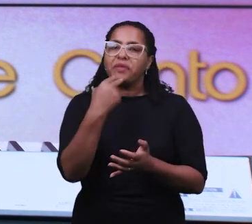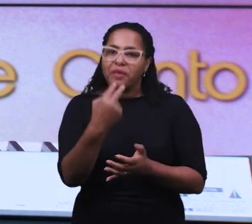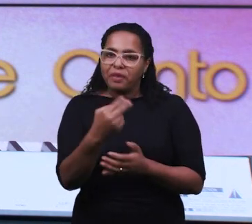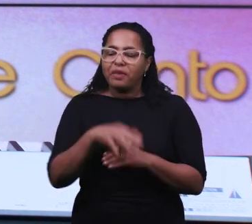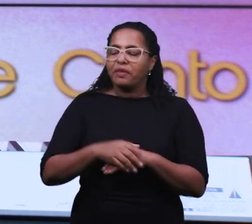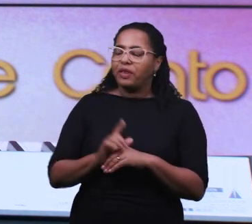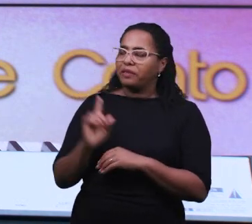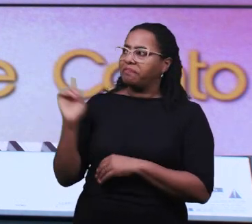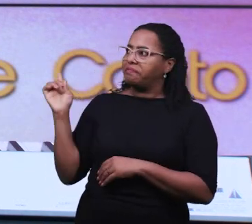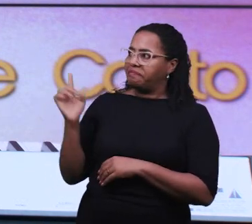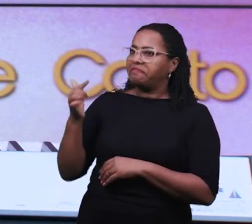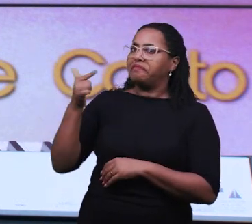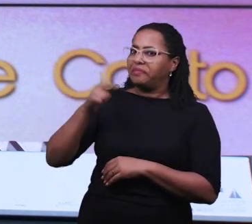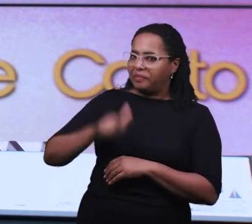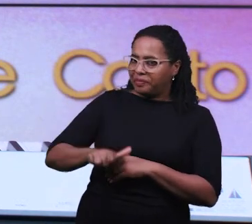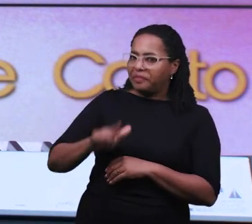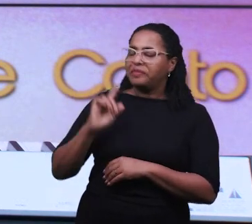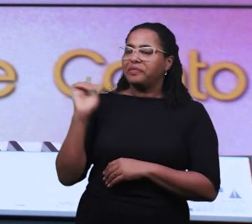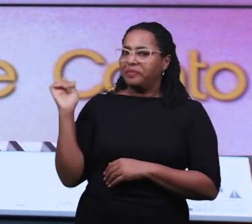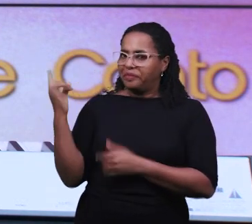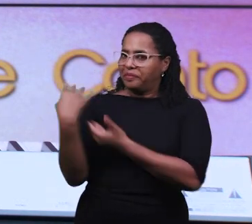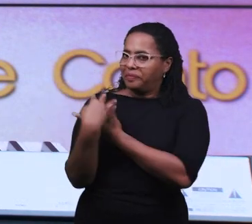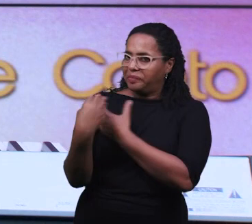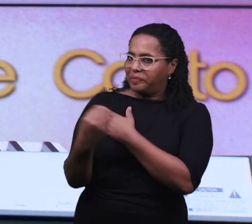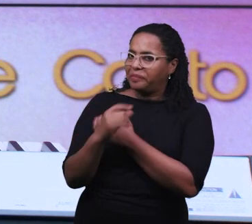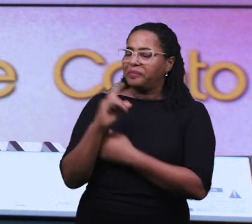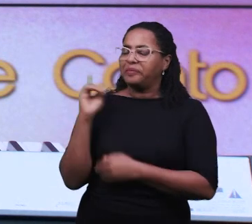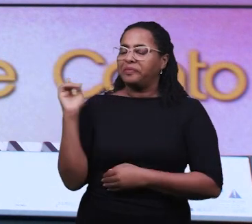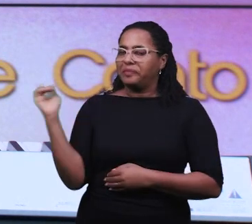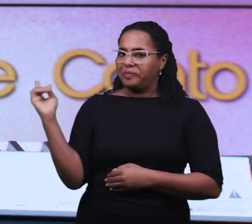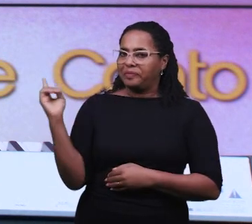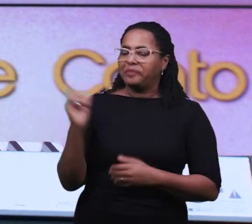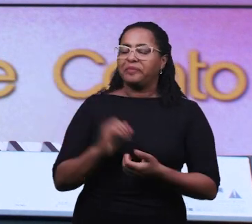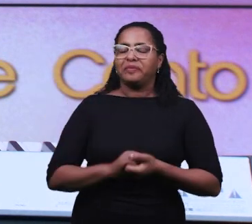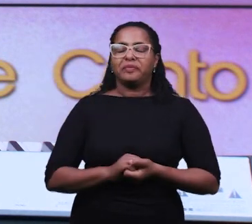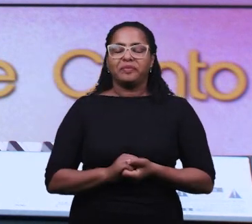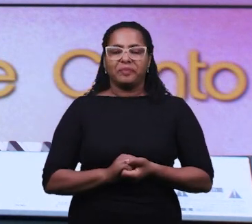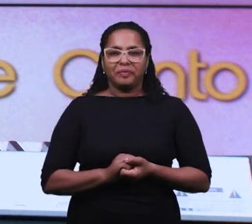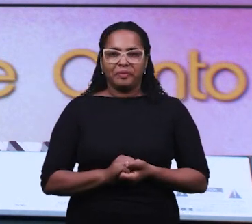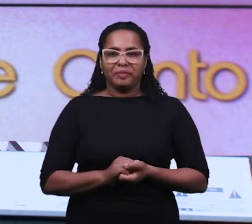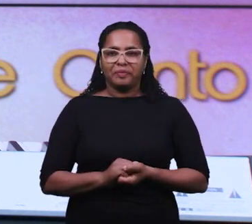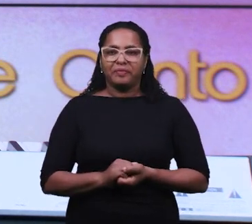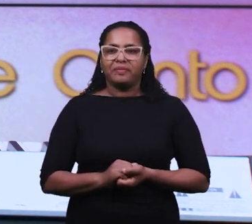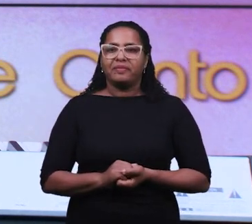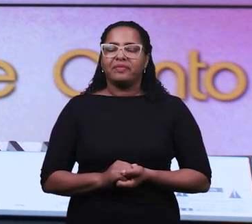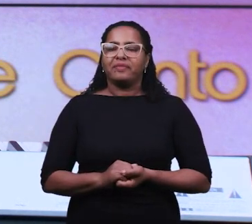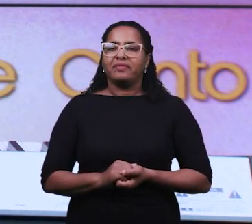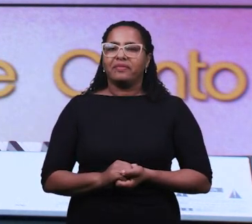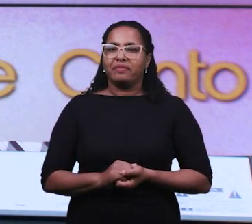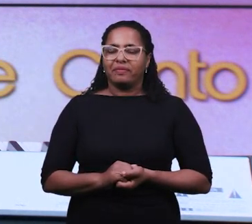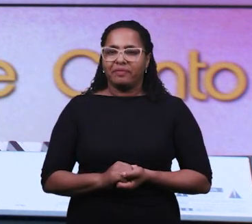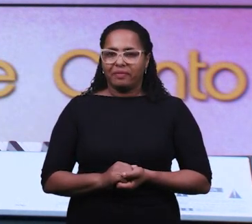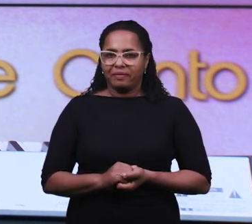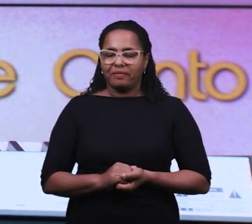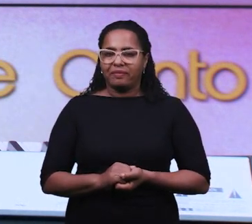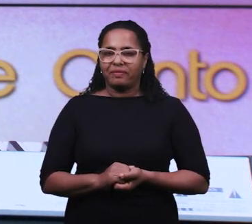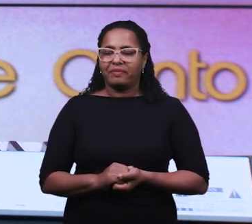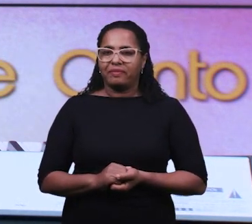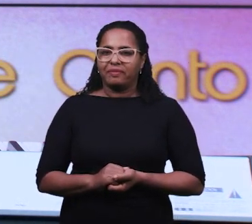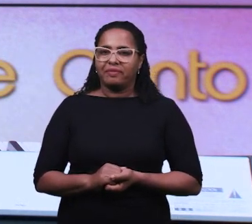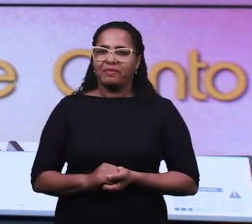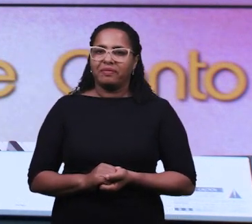voz. I, E, A, O, U.